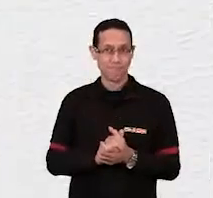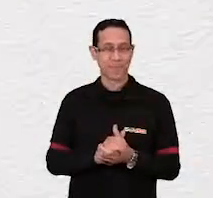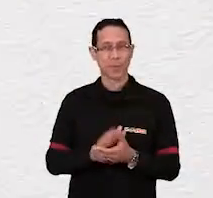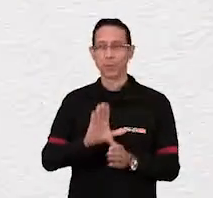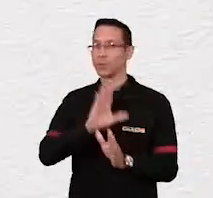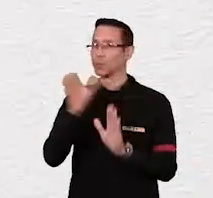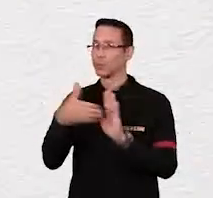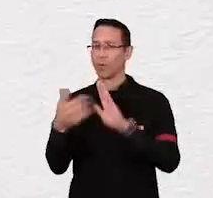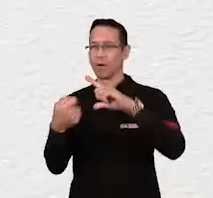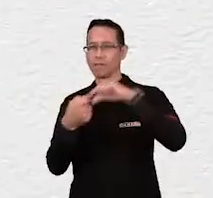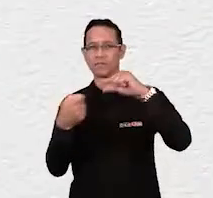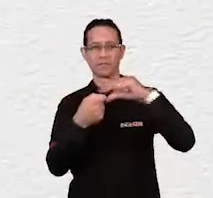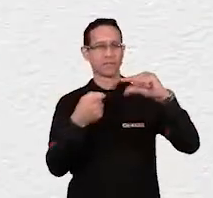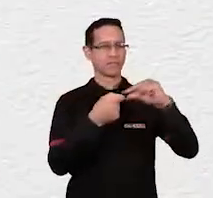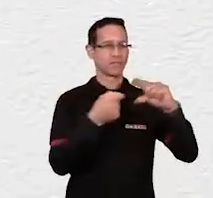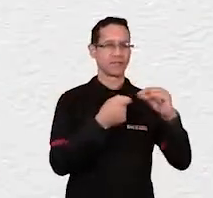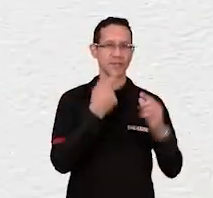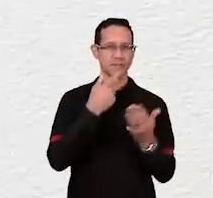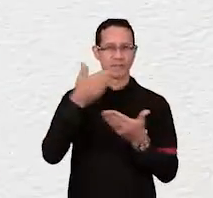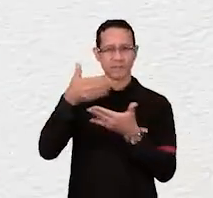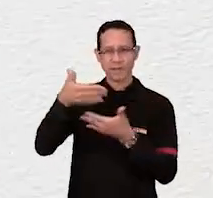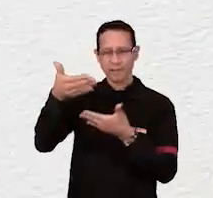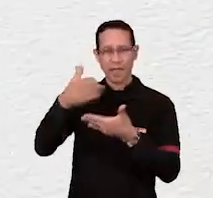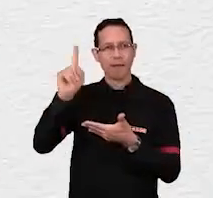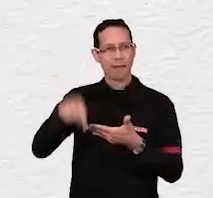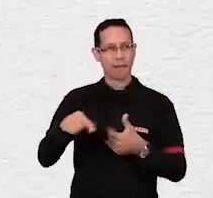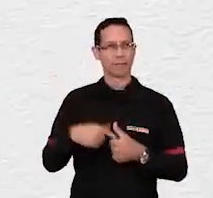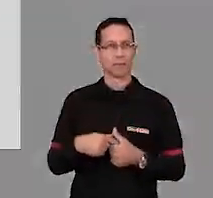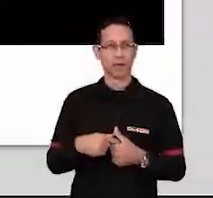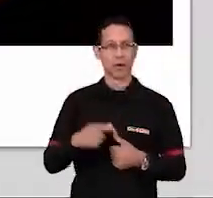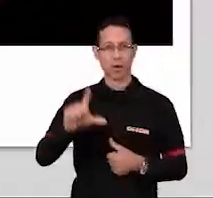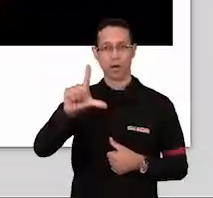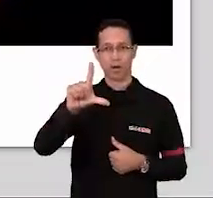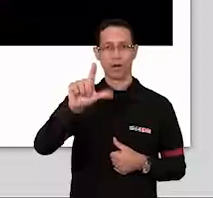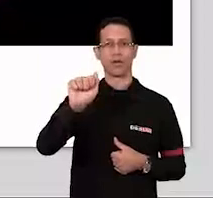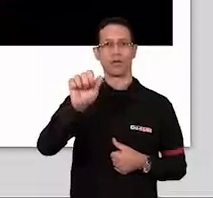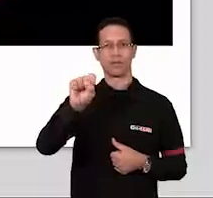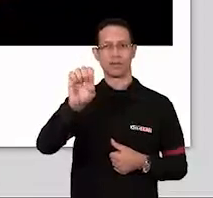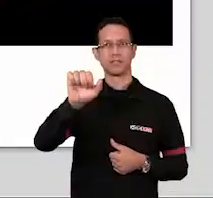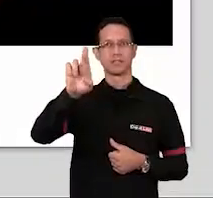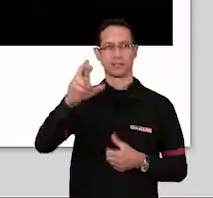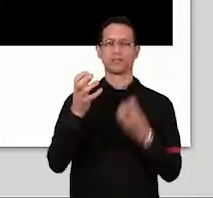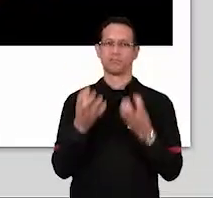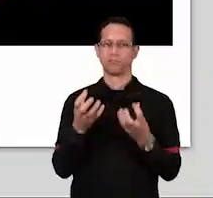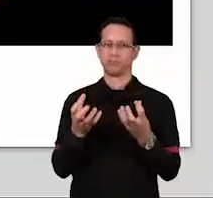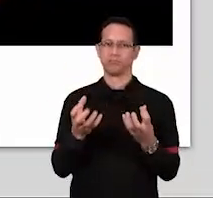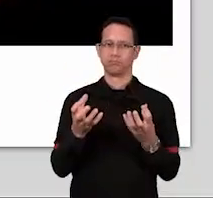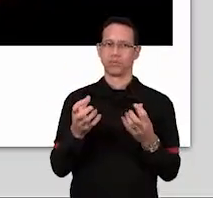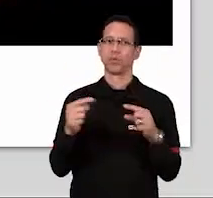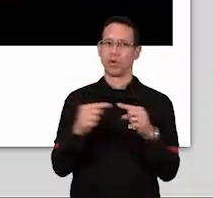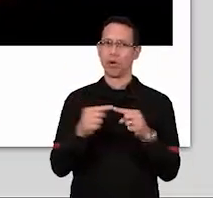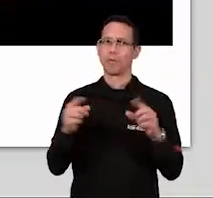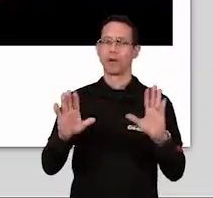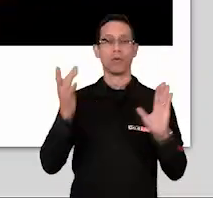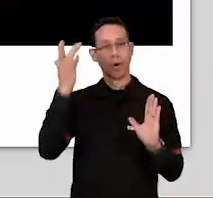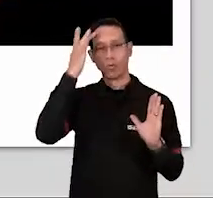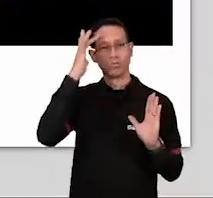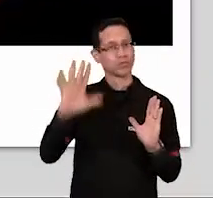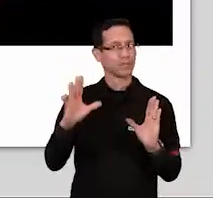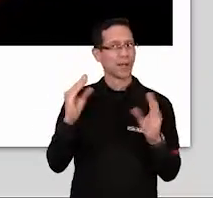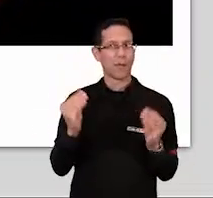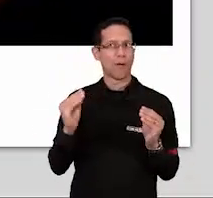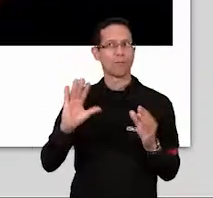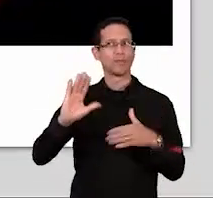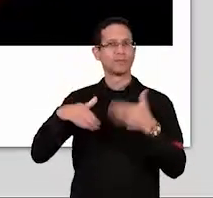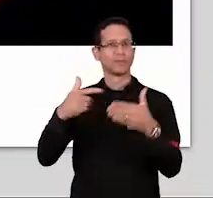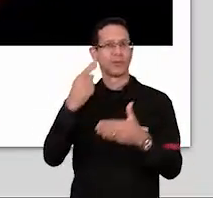cirúrgica. Mas ele falou, olha, foi só comentado o laser, ele falou, eu quero. Eu falei, mas eu não sei como vai ficar, e pode ser que realmente a